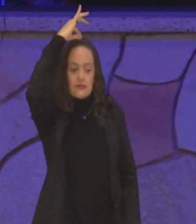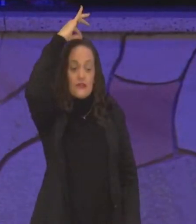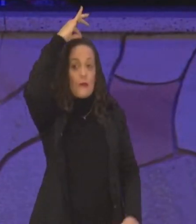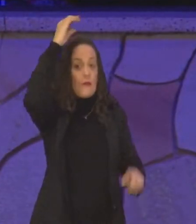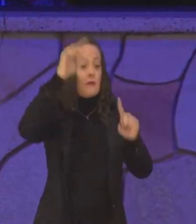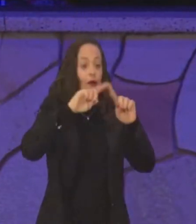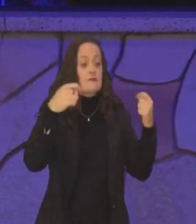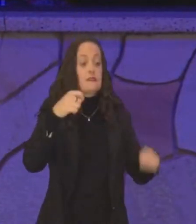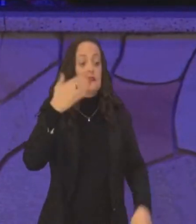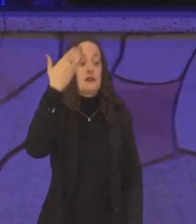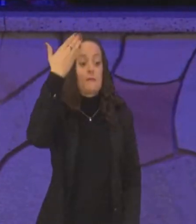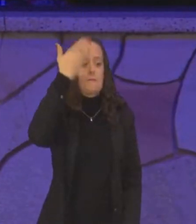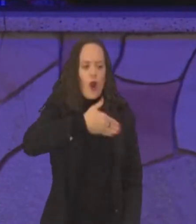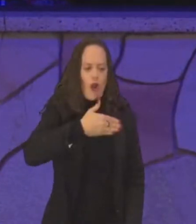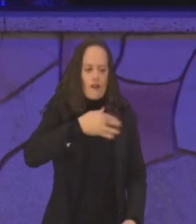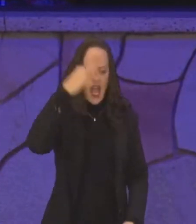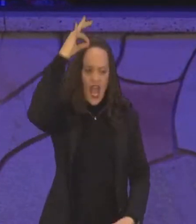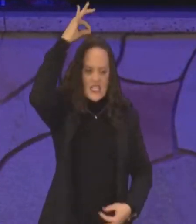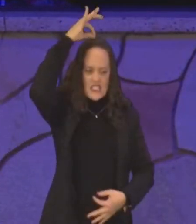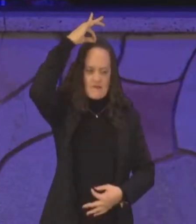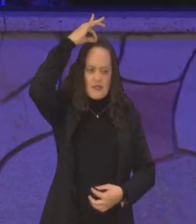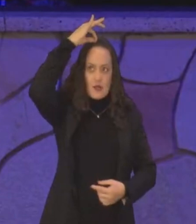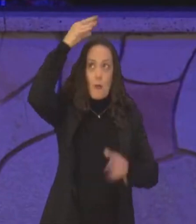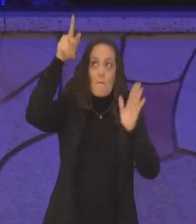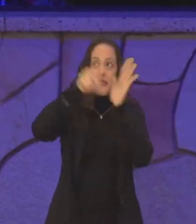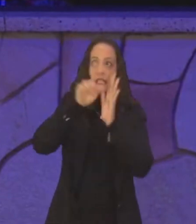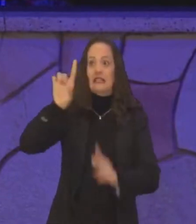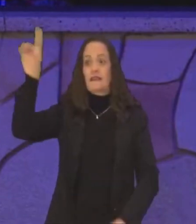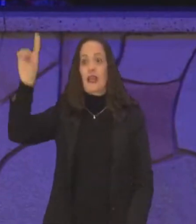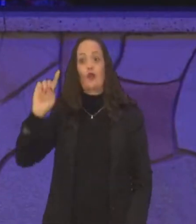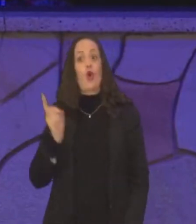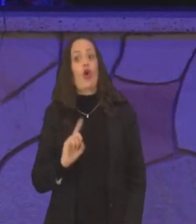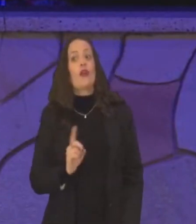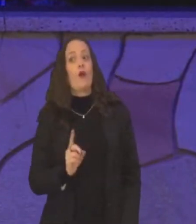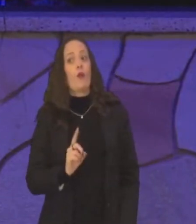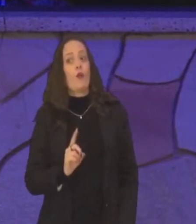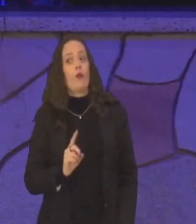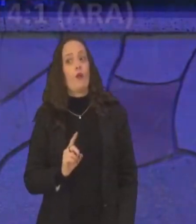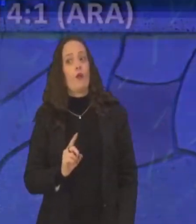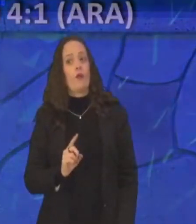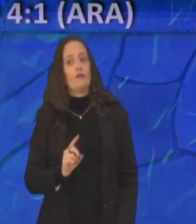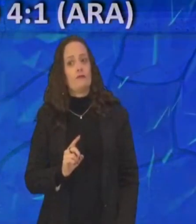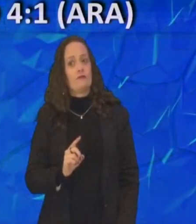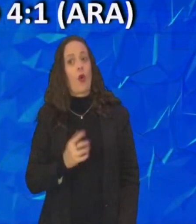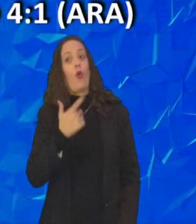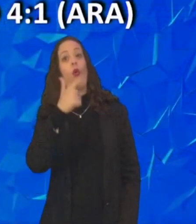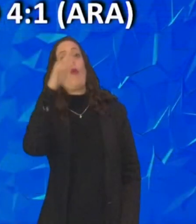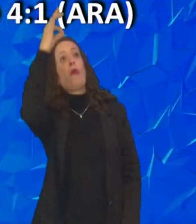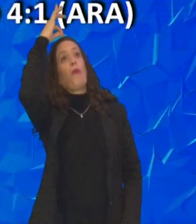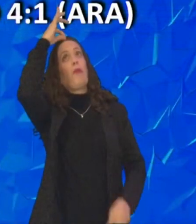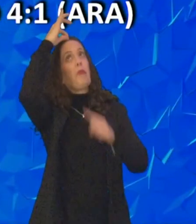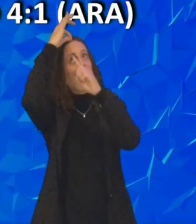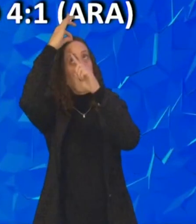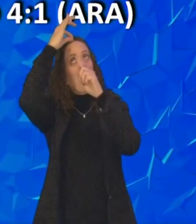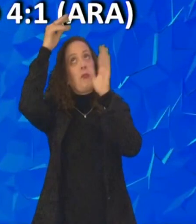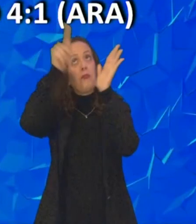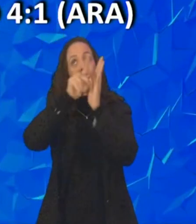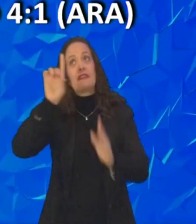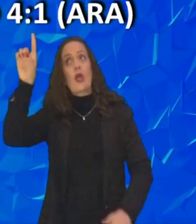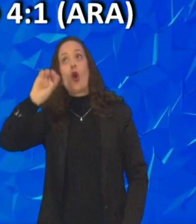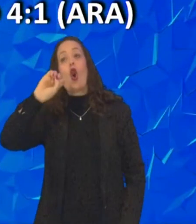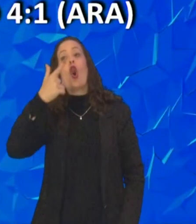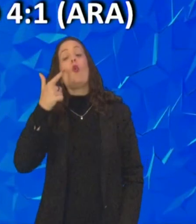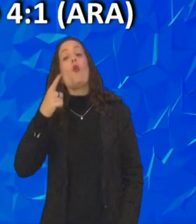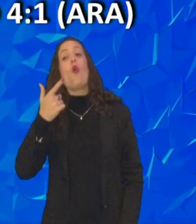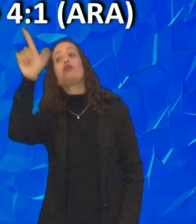se os espíritos são de Deus, porque já muitos falsos profetas se têm levantado no mundo. Olha que advertência.